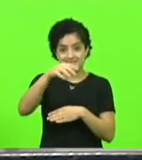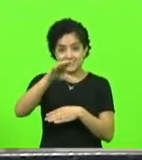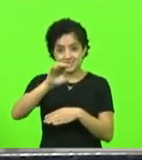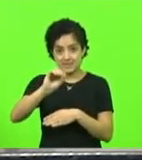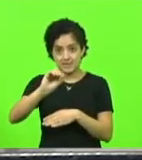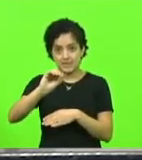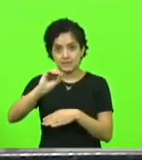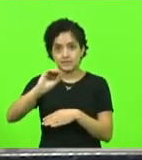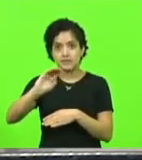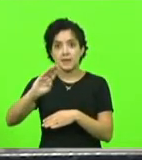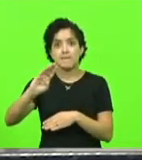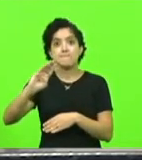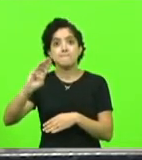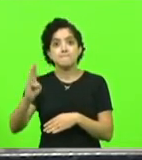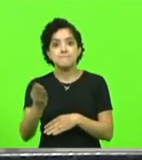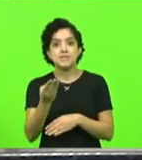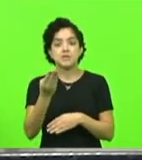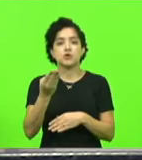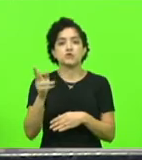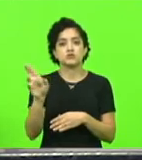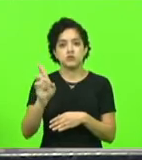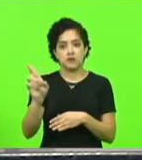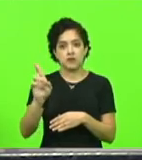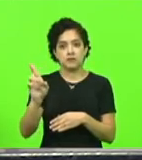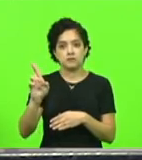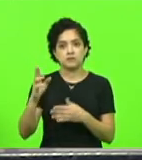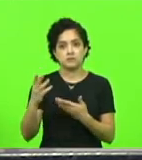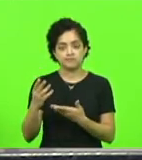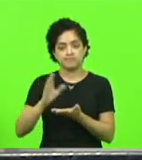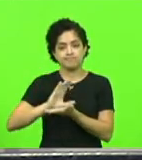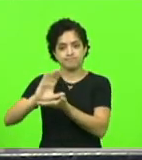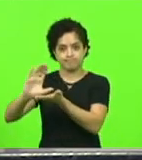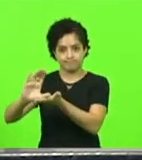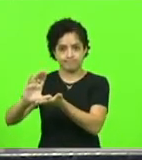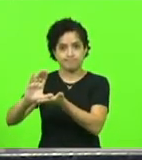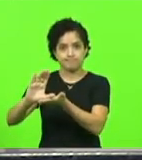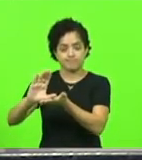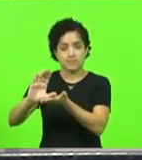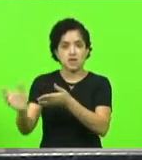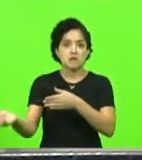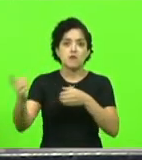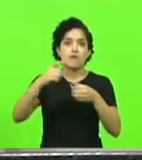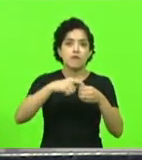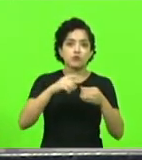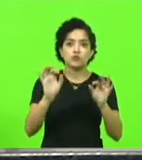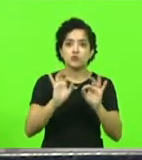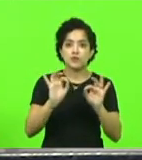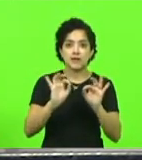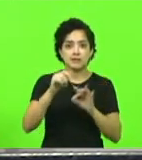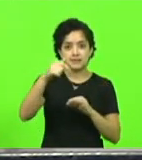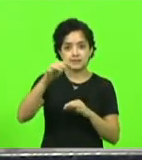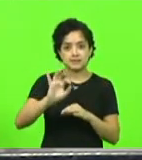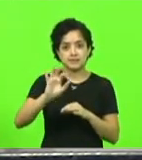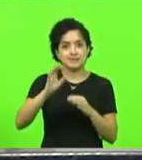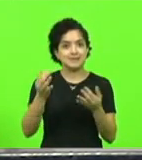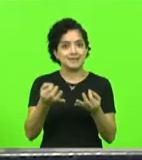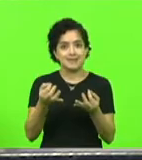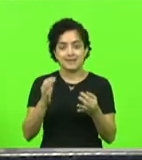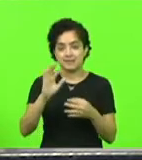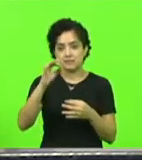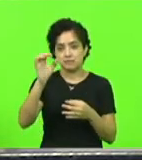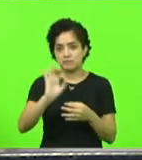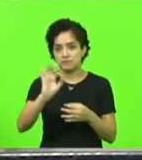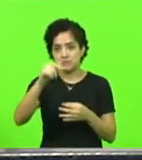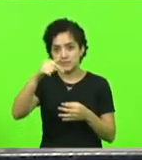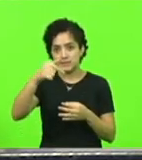bilhões, 70 bilhões para o governo federal, não recebeu 7, não recebeu 10%. E